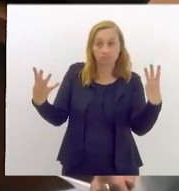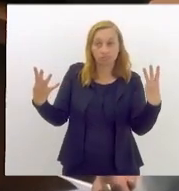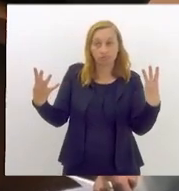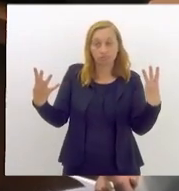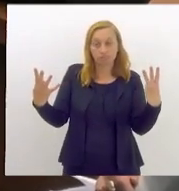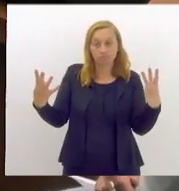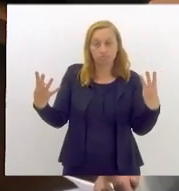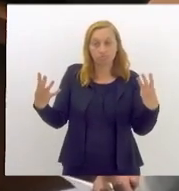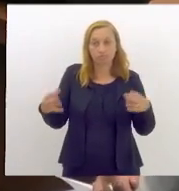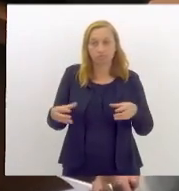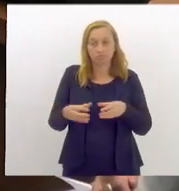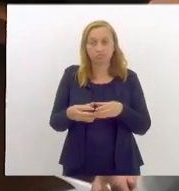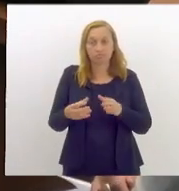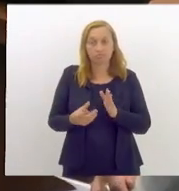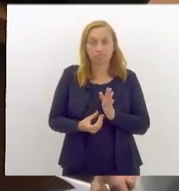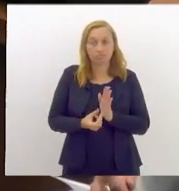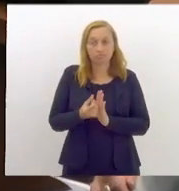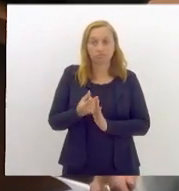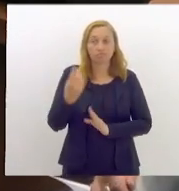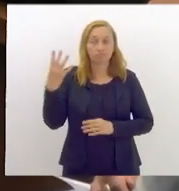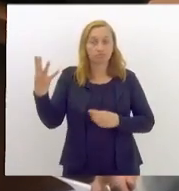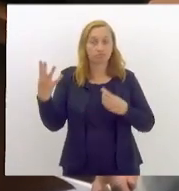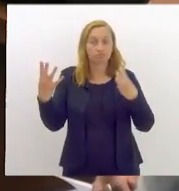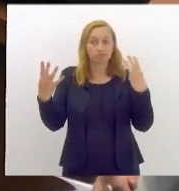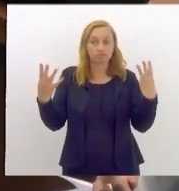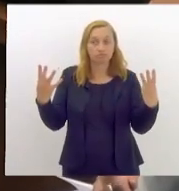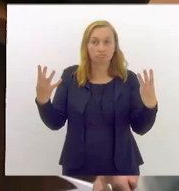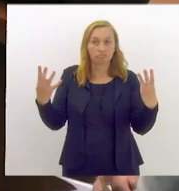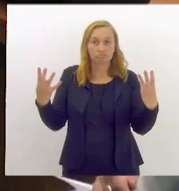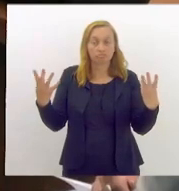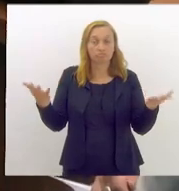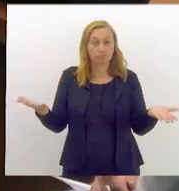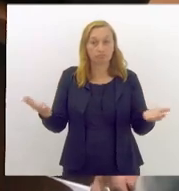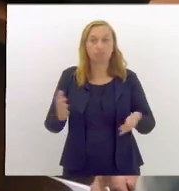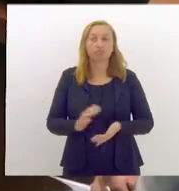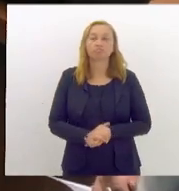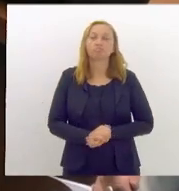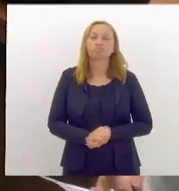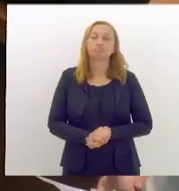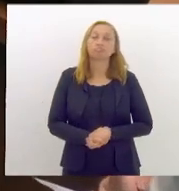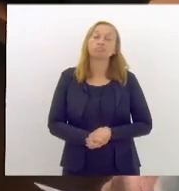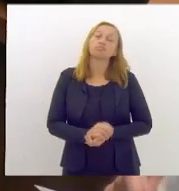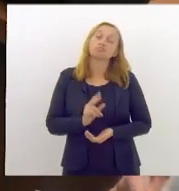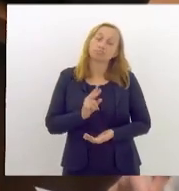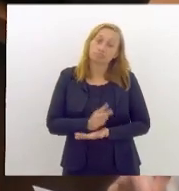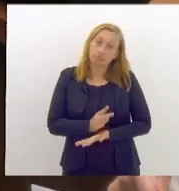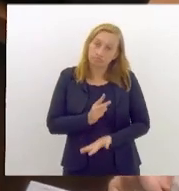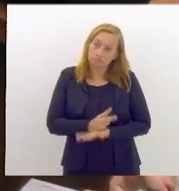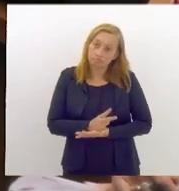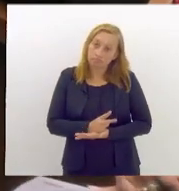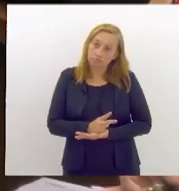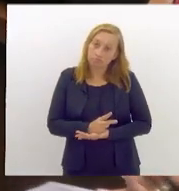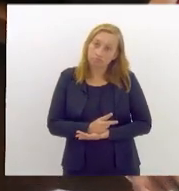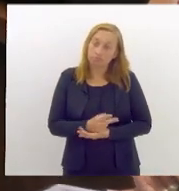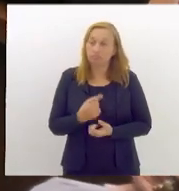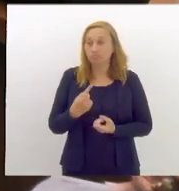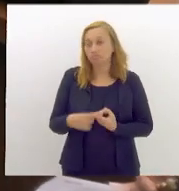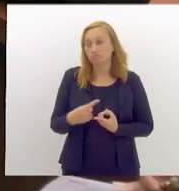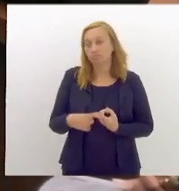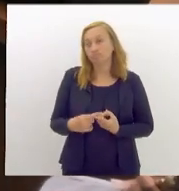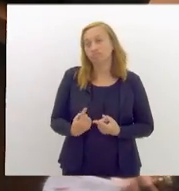na comissão de orçamento quatro a três e assim mesmo porque